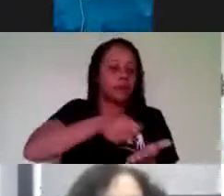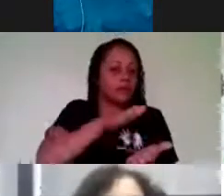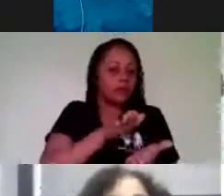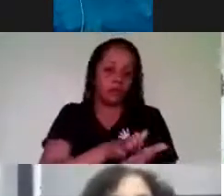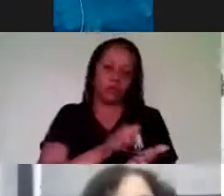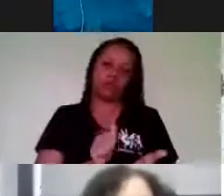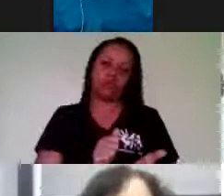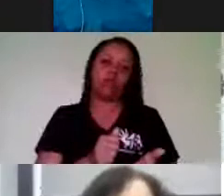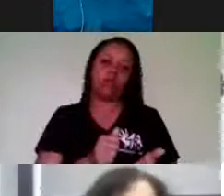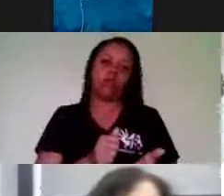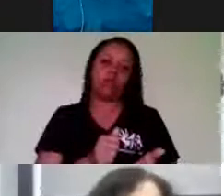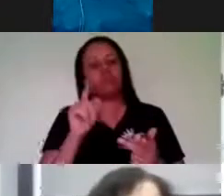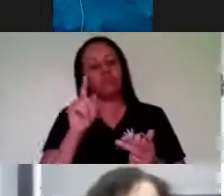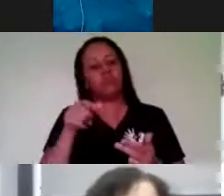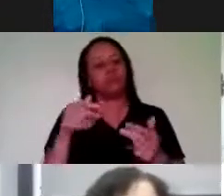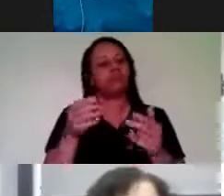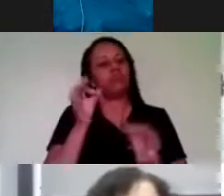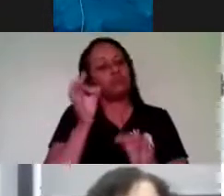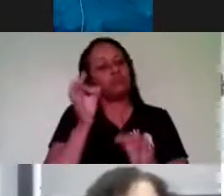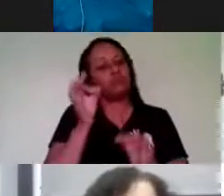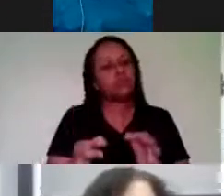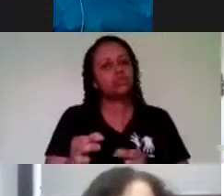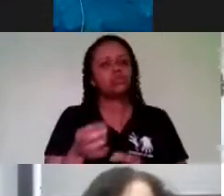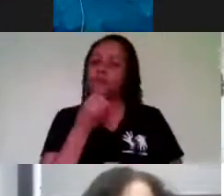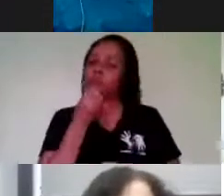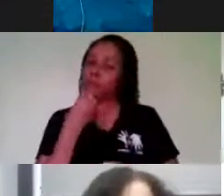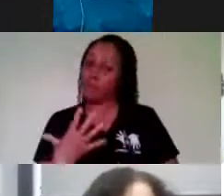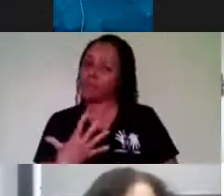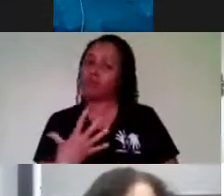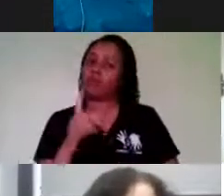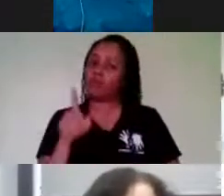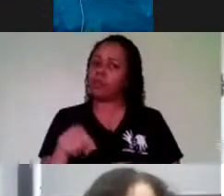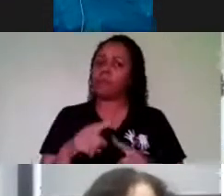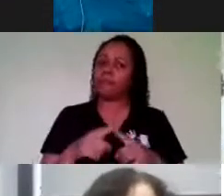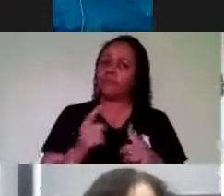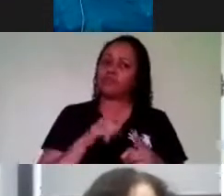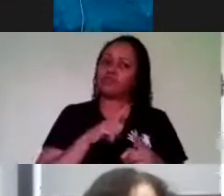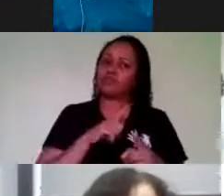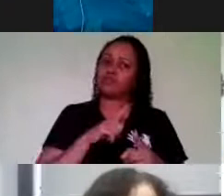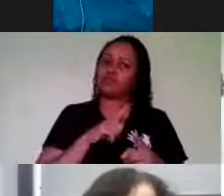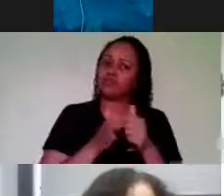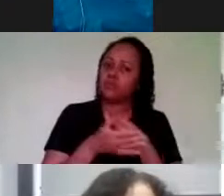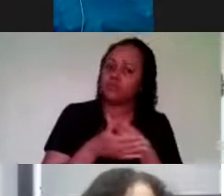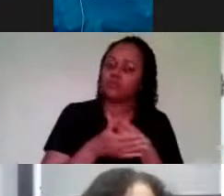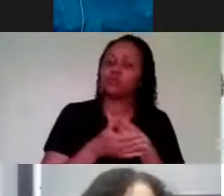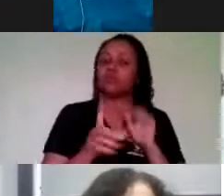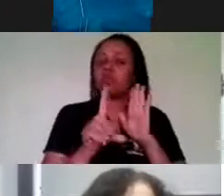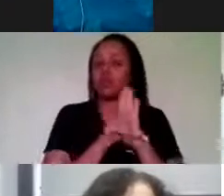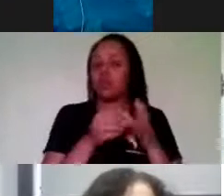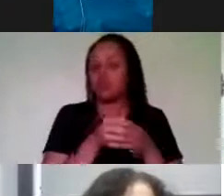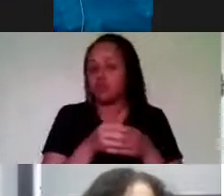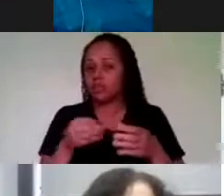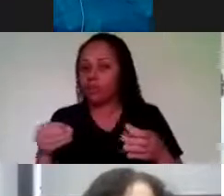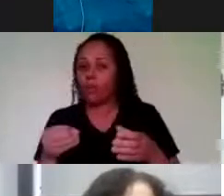coisa justa ou aparentemente benéfica, no fundo, para suprimir a lei de cotas, né? Em última instância é isso,